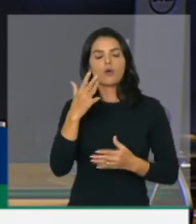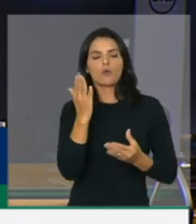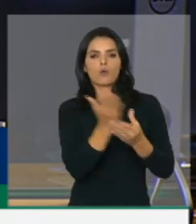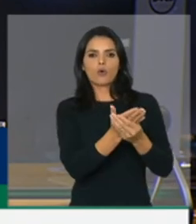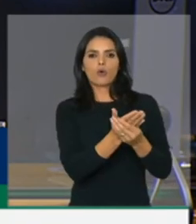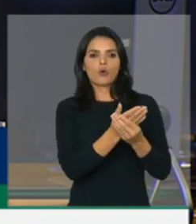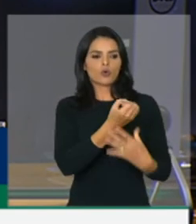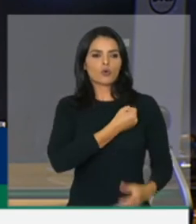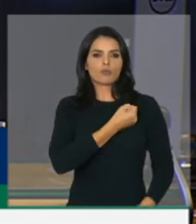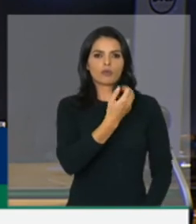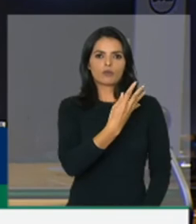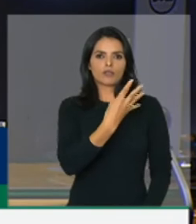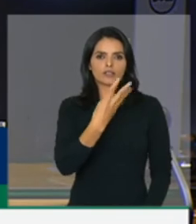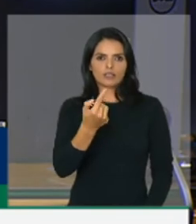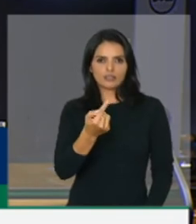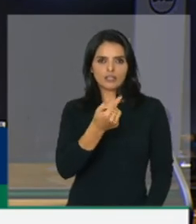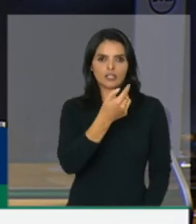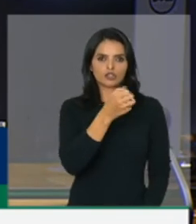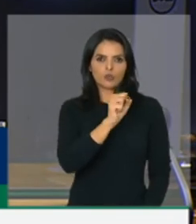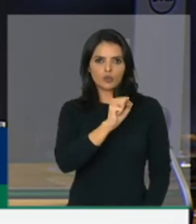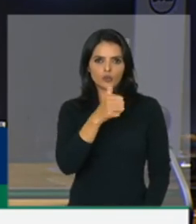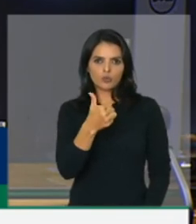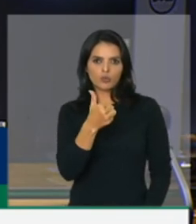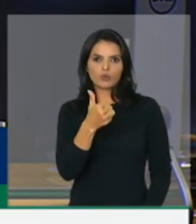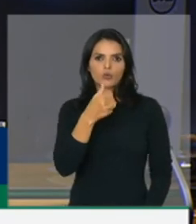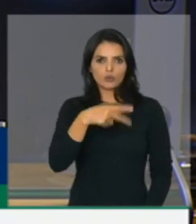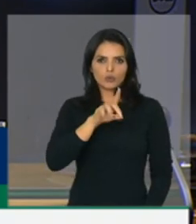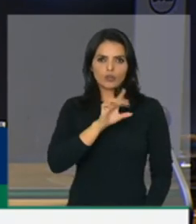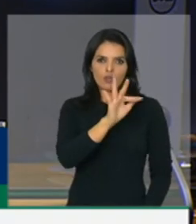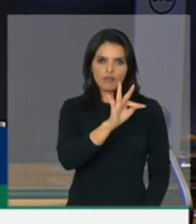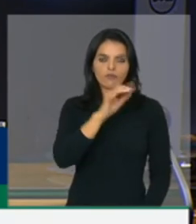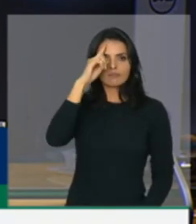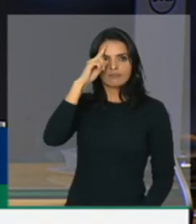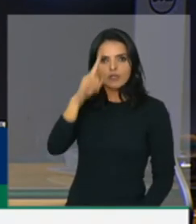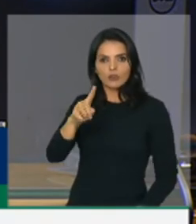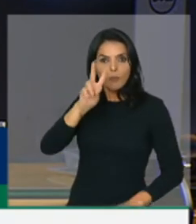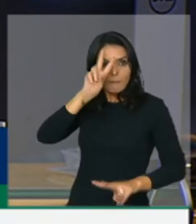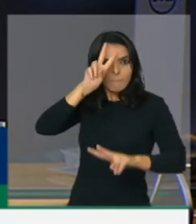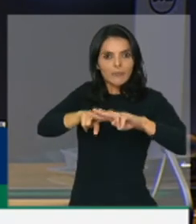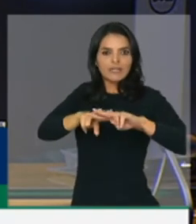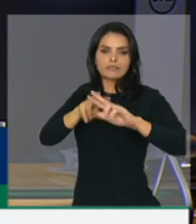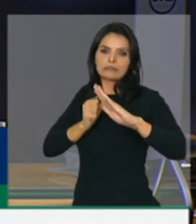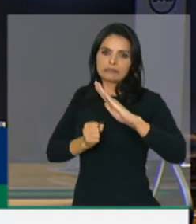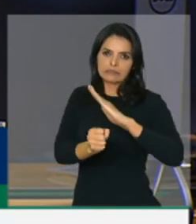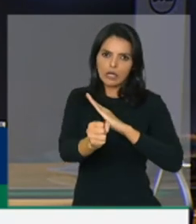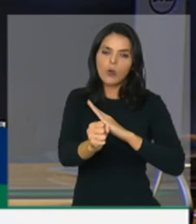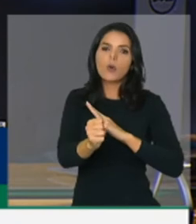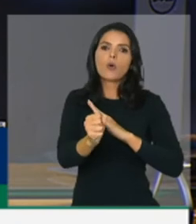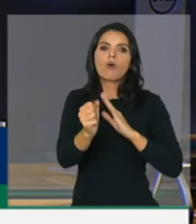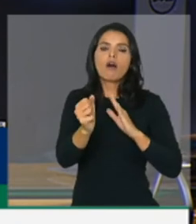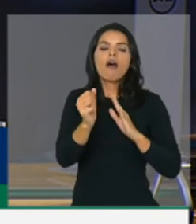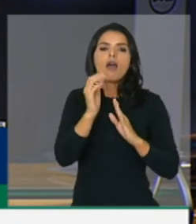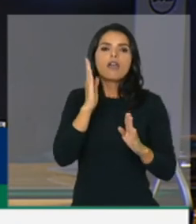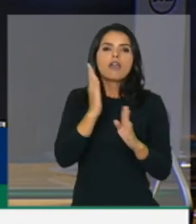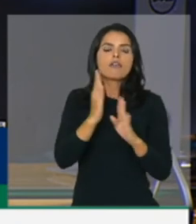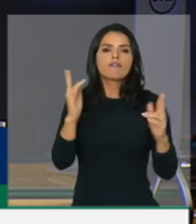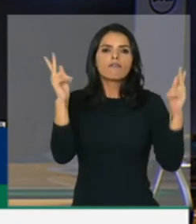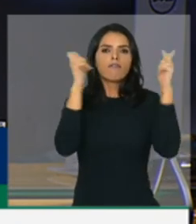número 4781 do Distrito Federal, que determinou a prisão em flagrante por